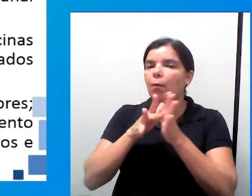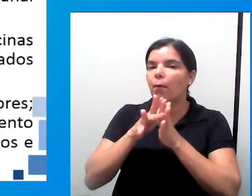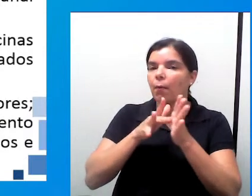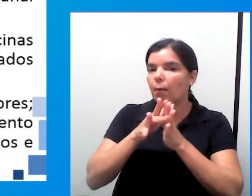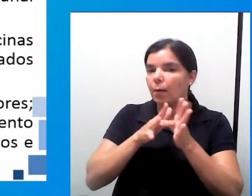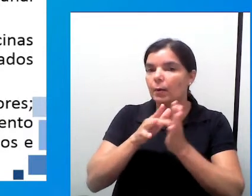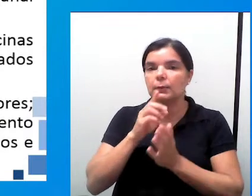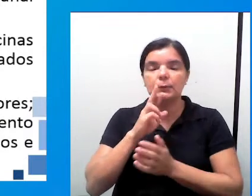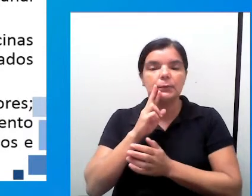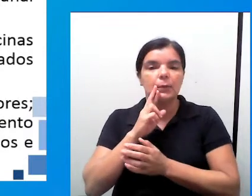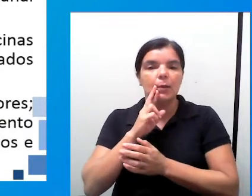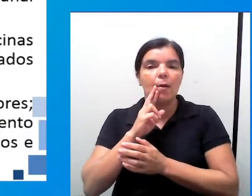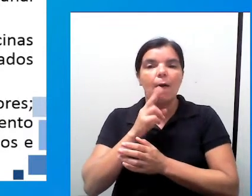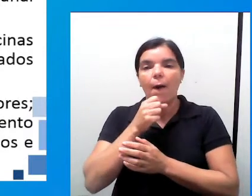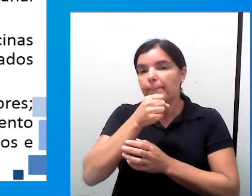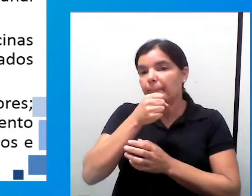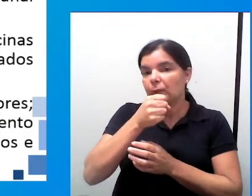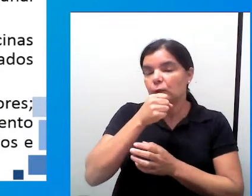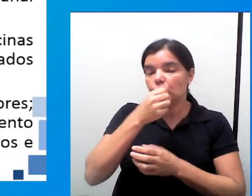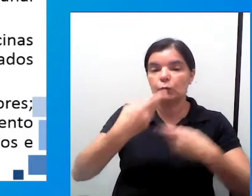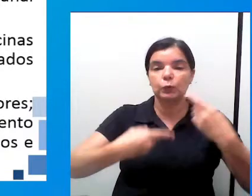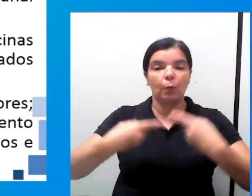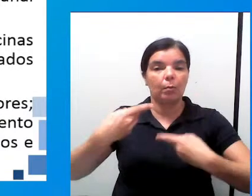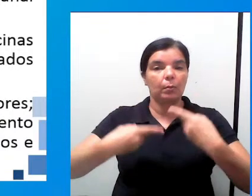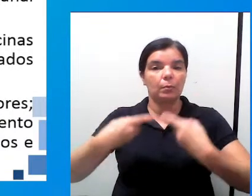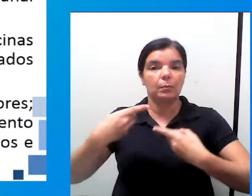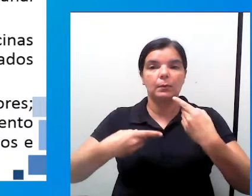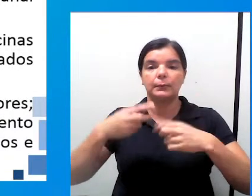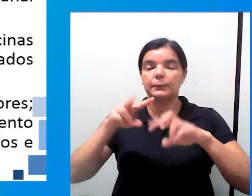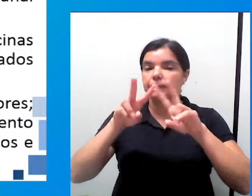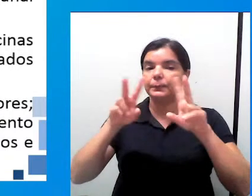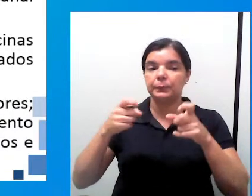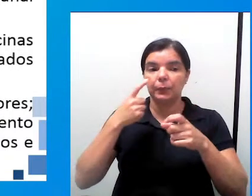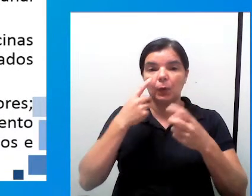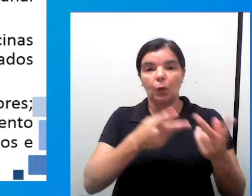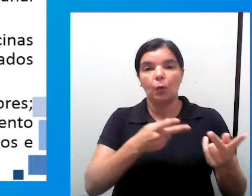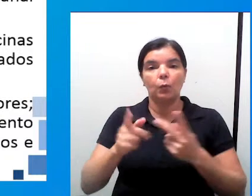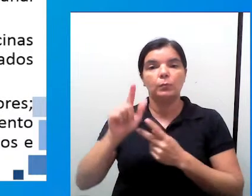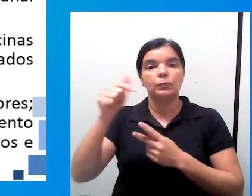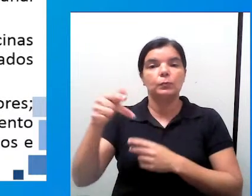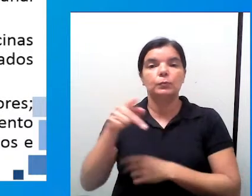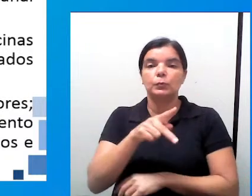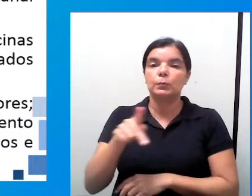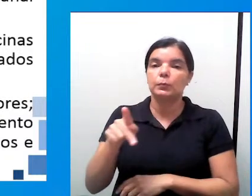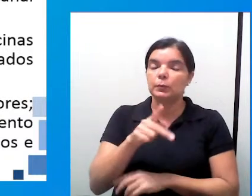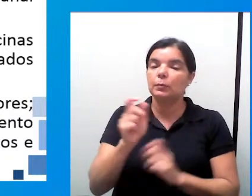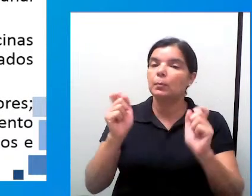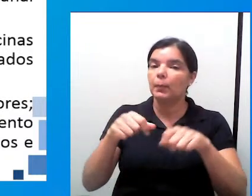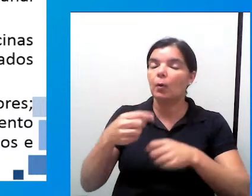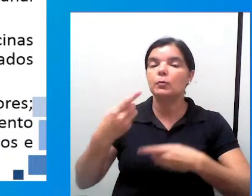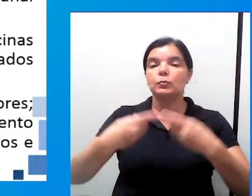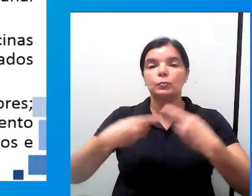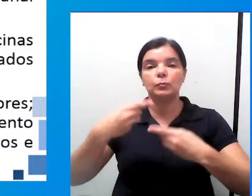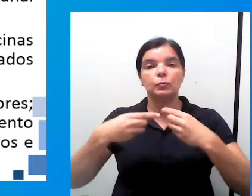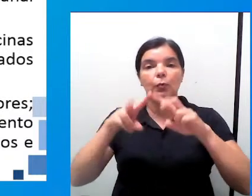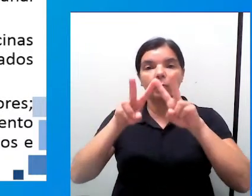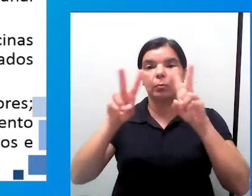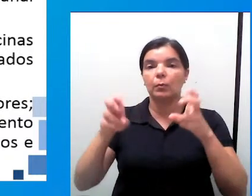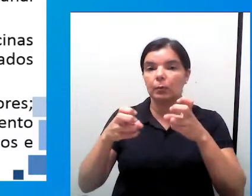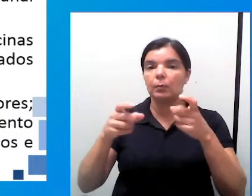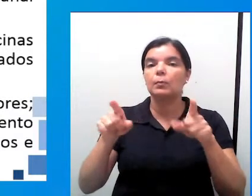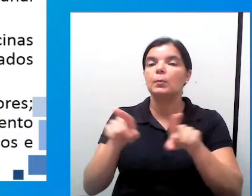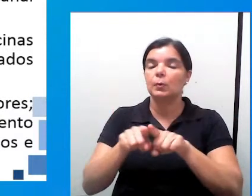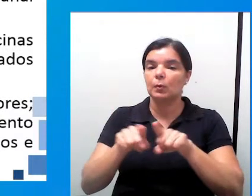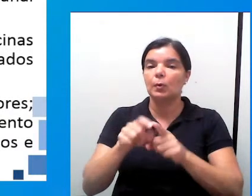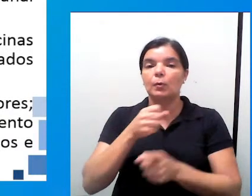uma entrevista, onde eles vão discutir temas do assunto. Então, às vezes, eles convidam outros professores para poder discutir do assunto, e esses